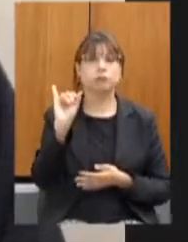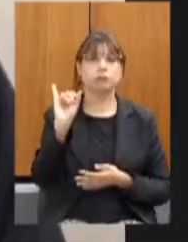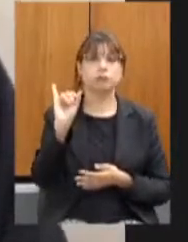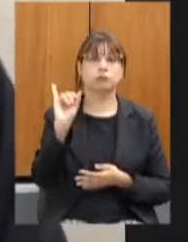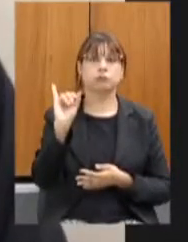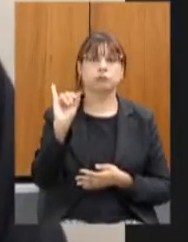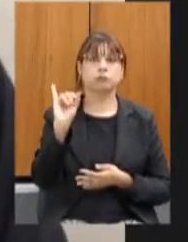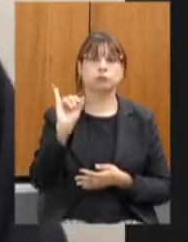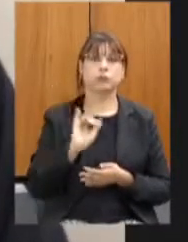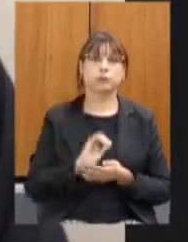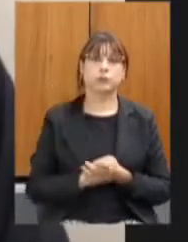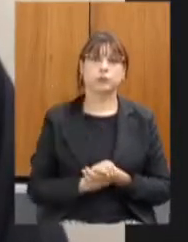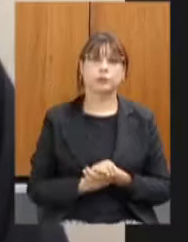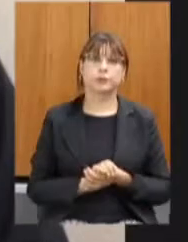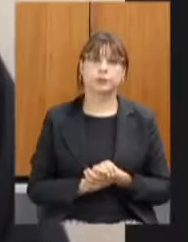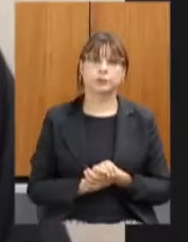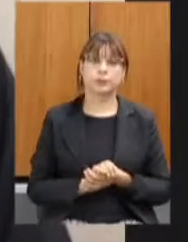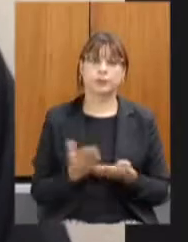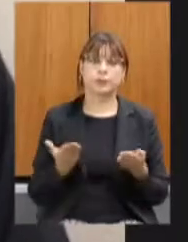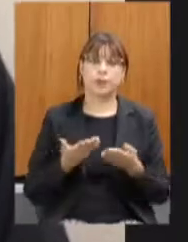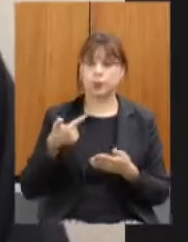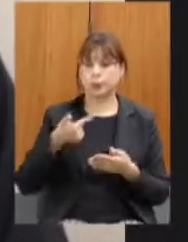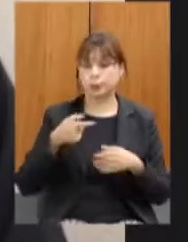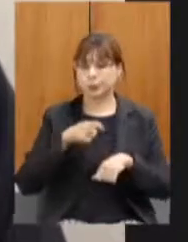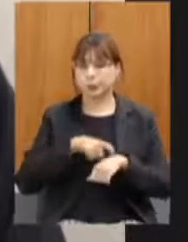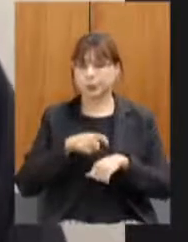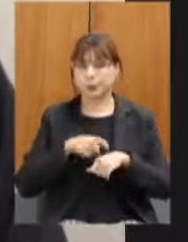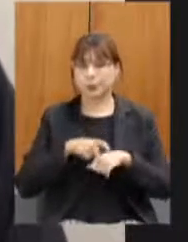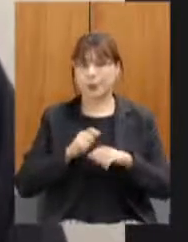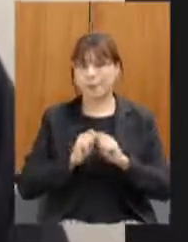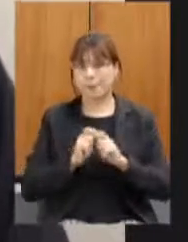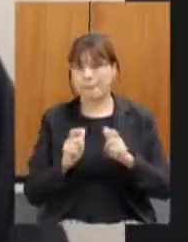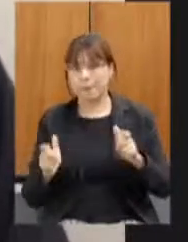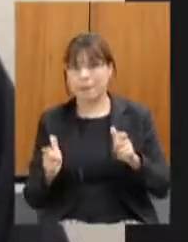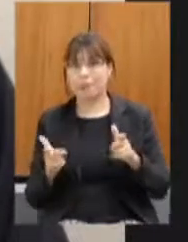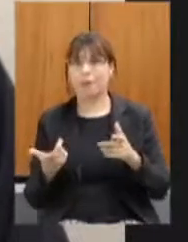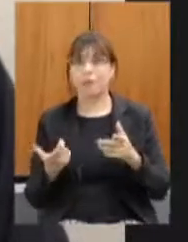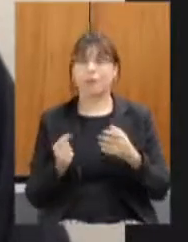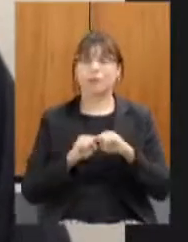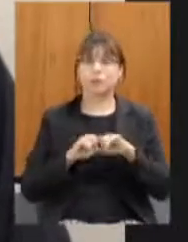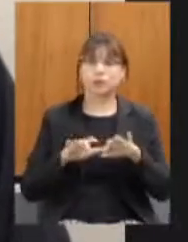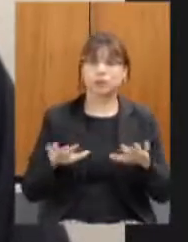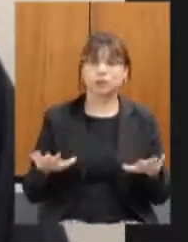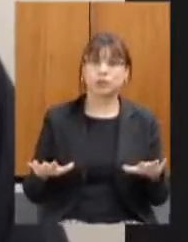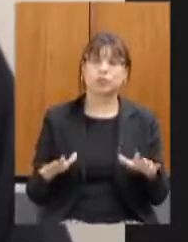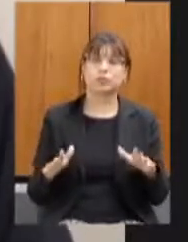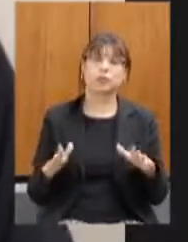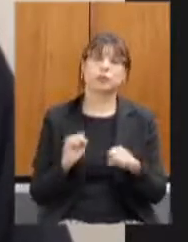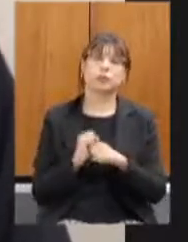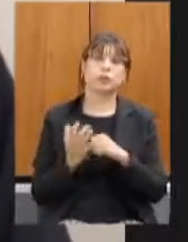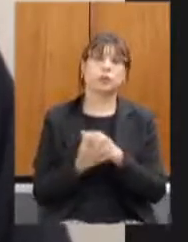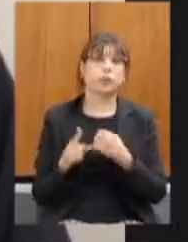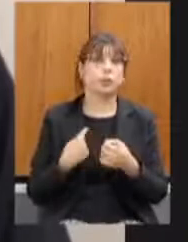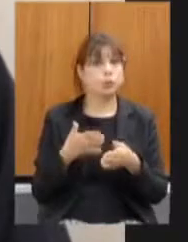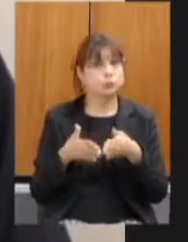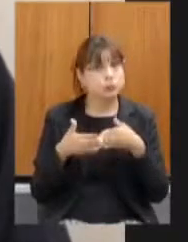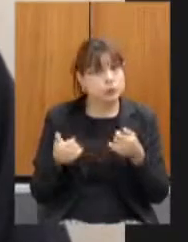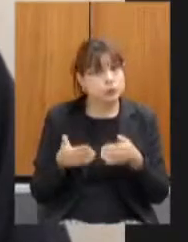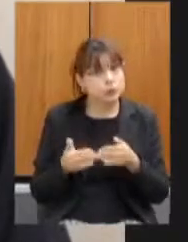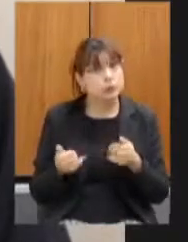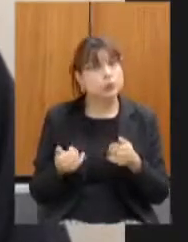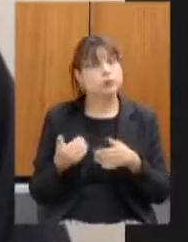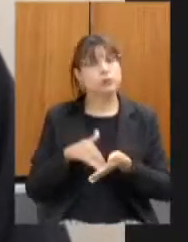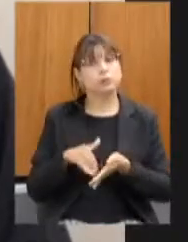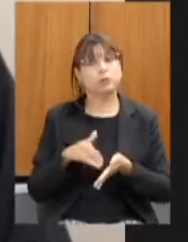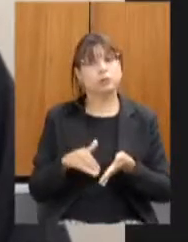que é nessa segunda onda em qualquer movimento desse sentido então a gente reforça aqui o pedido para Secretaria